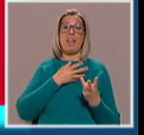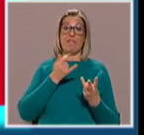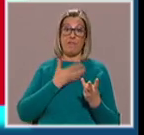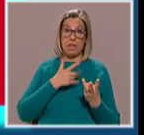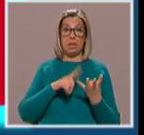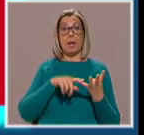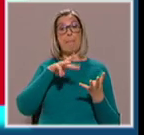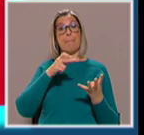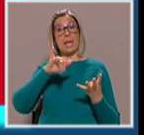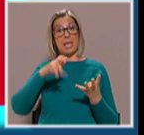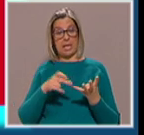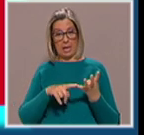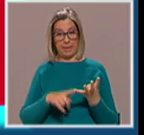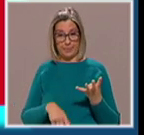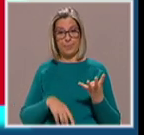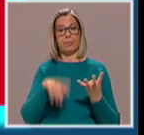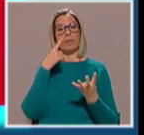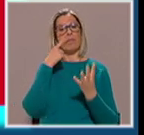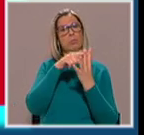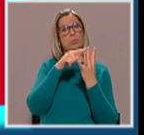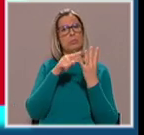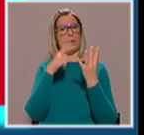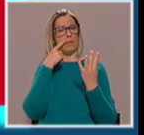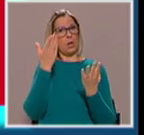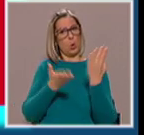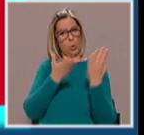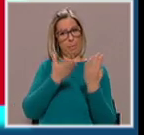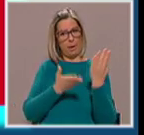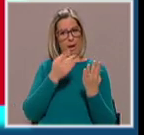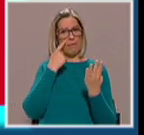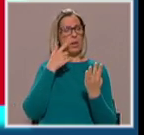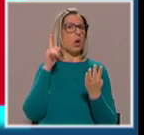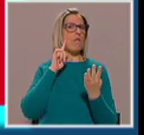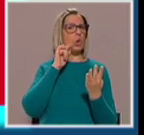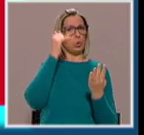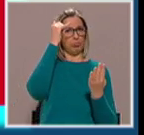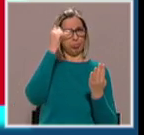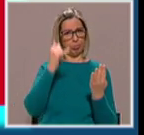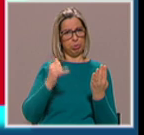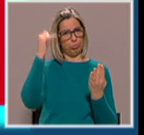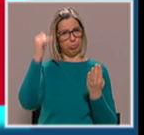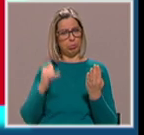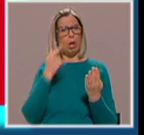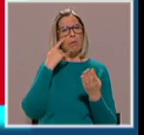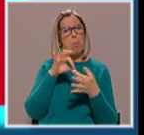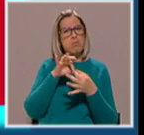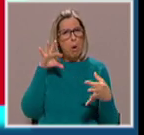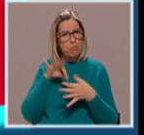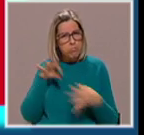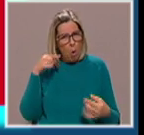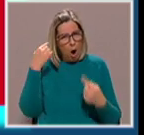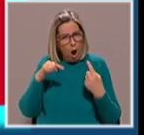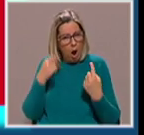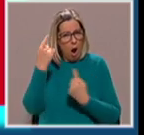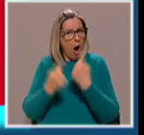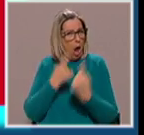os resultados das análises sanguíneas com os valores de referência e tentar encontrar valores discrepantes, ou seja, que não estejam dentro